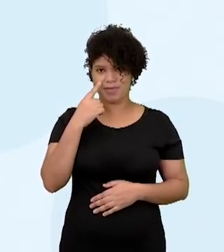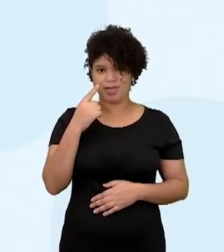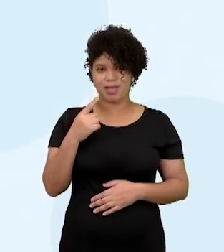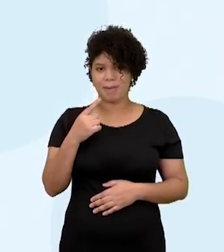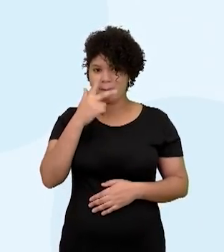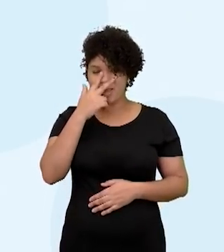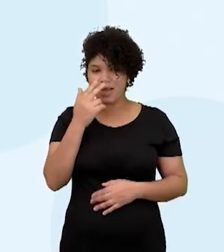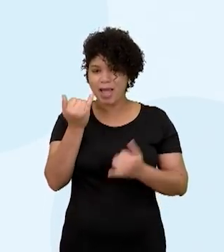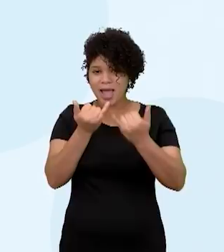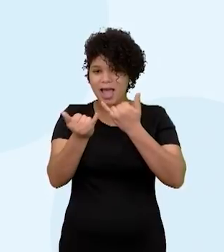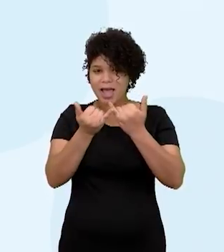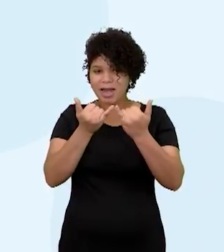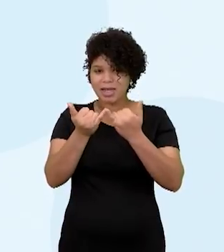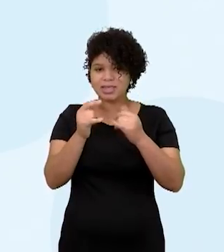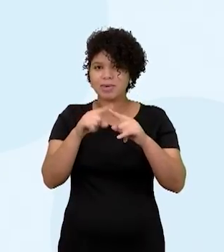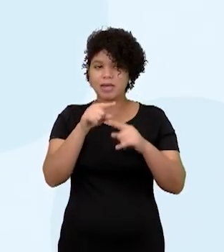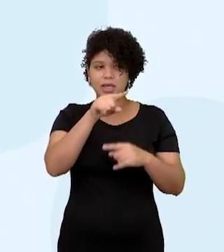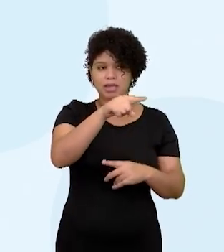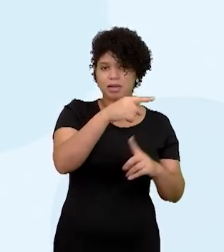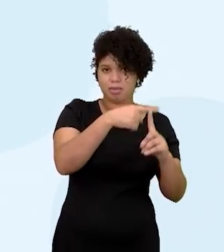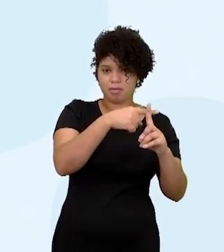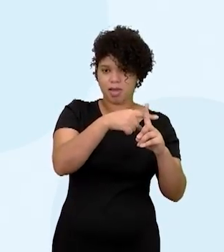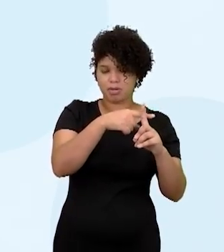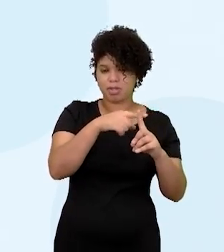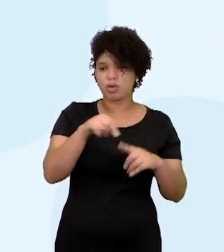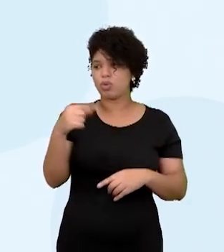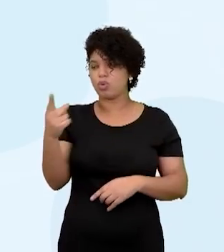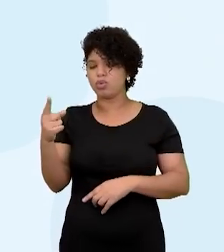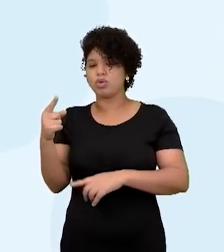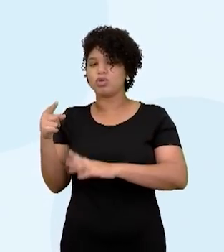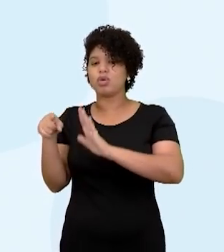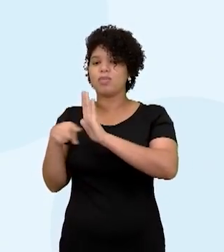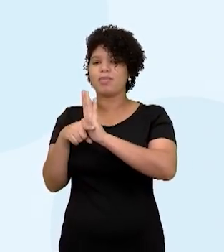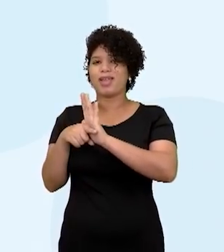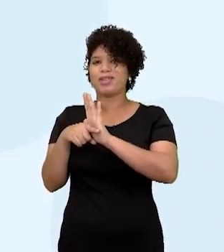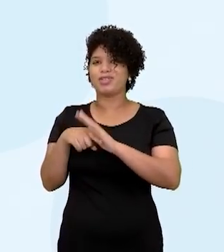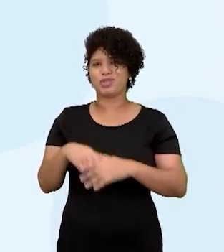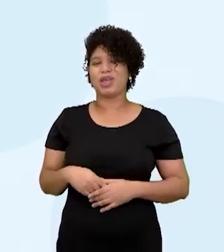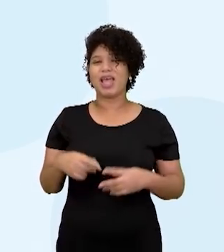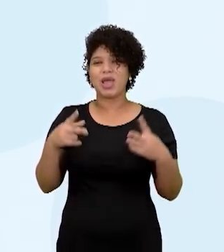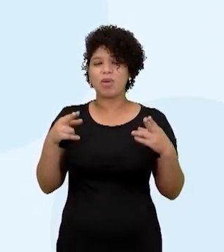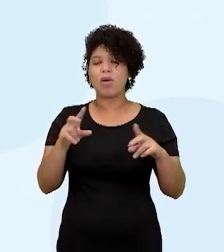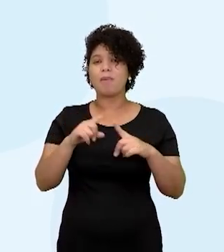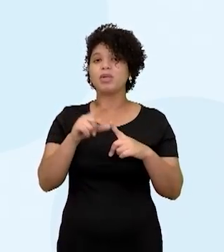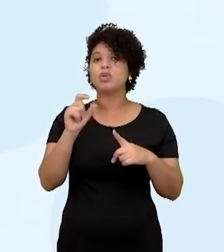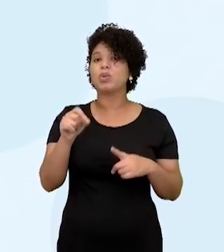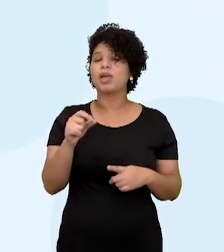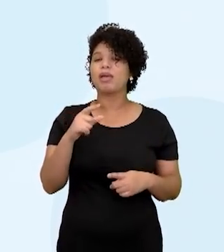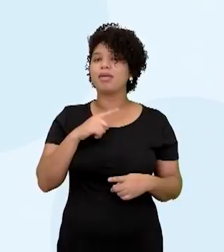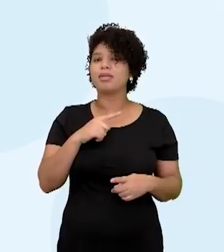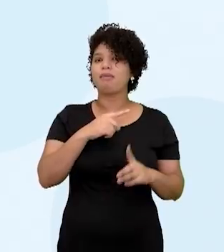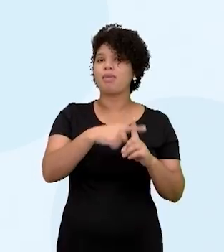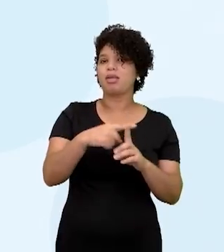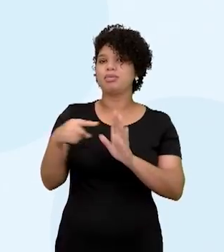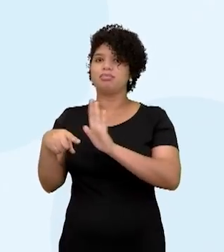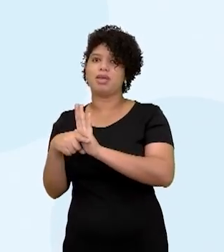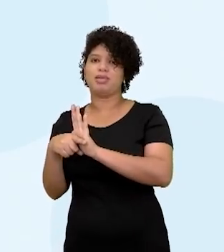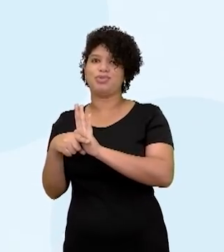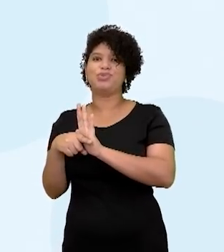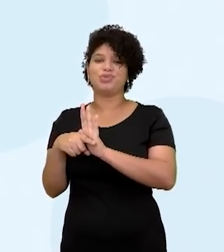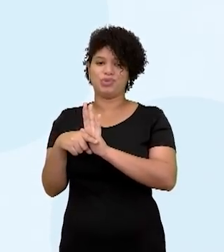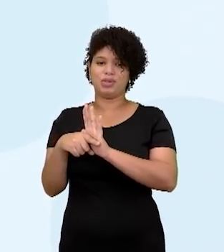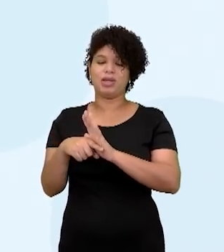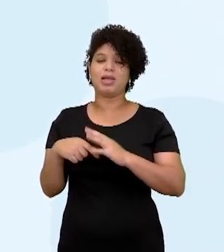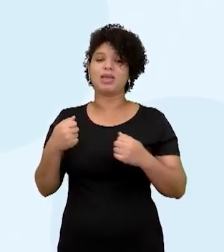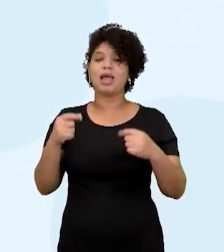observe, tá aqui ó, a resolução, né? Que a conta é a mesma, porém, o que mudou foi o sinal do termo do meio, que ele vem